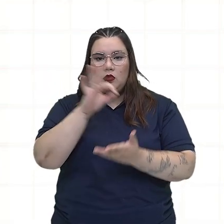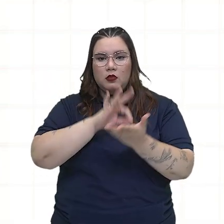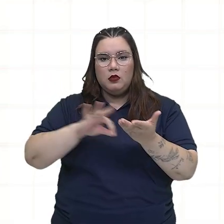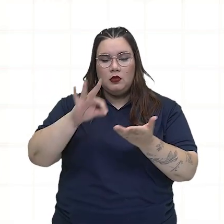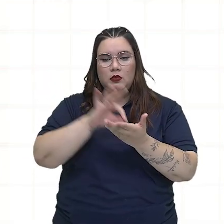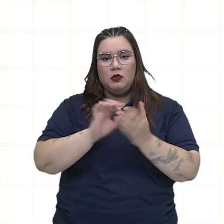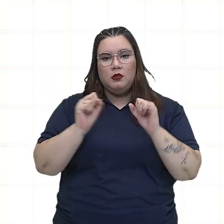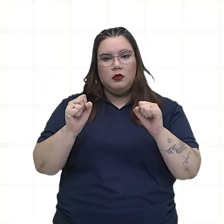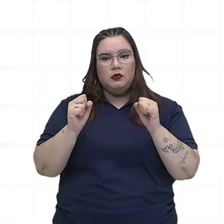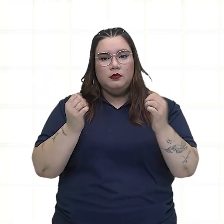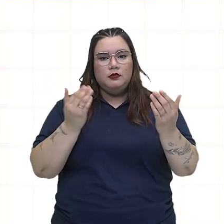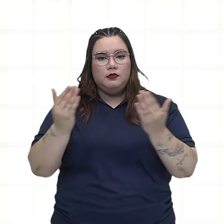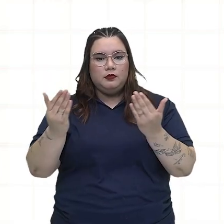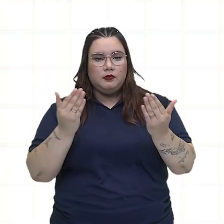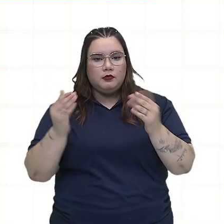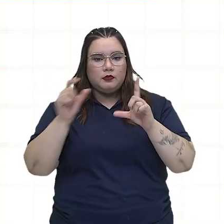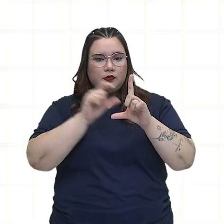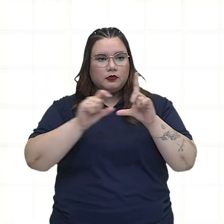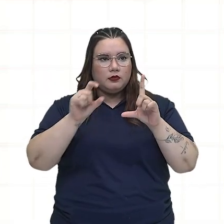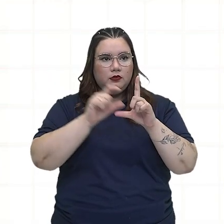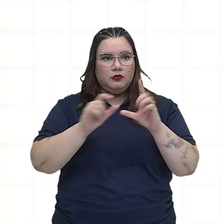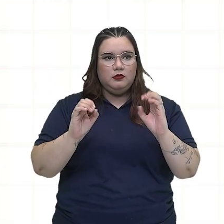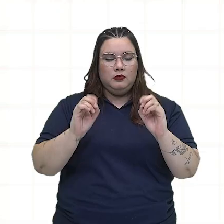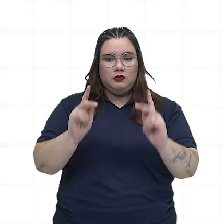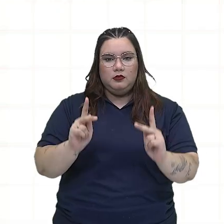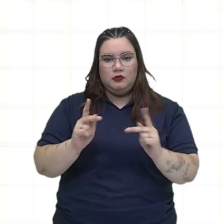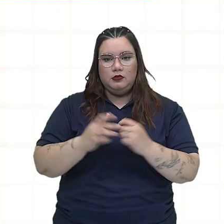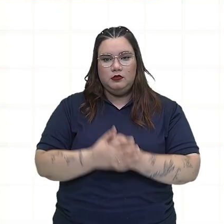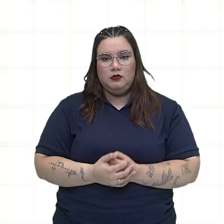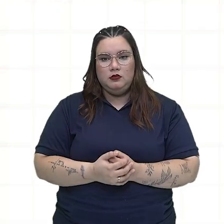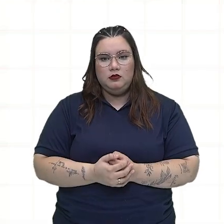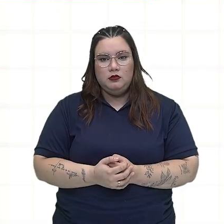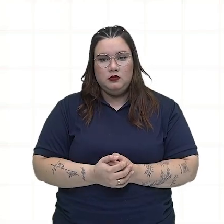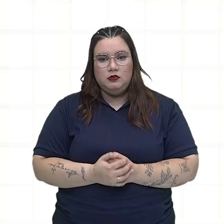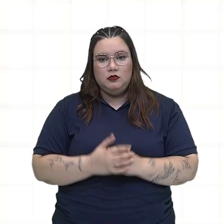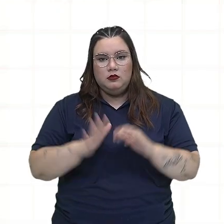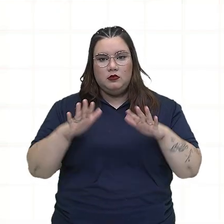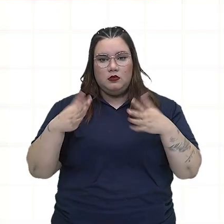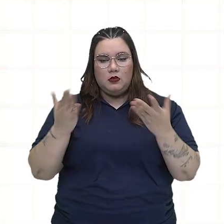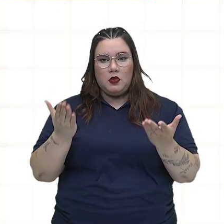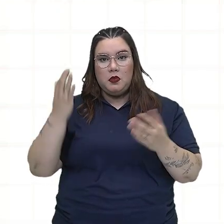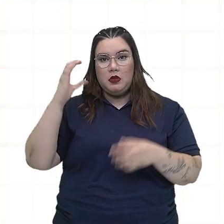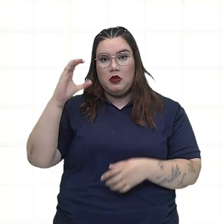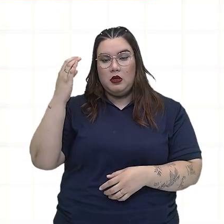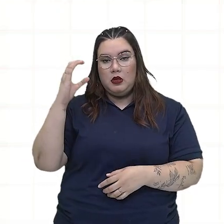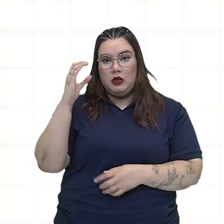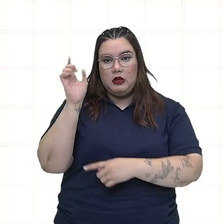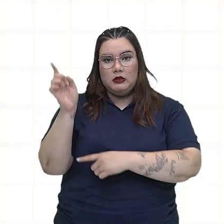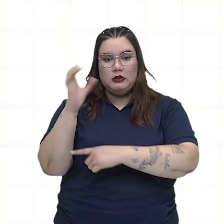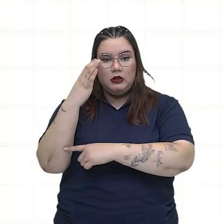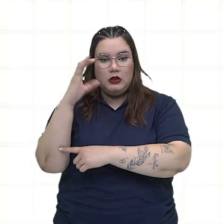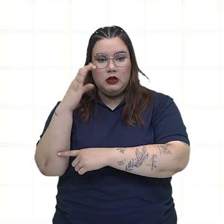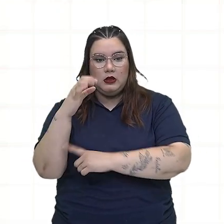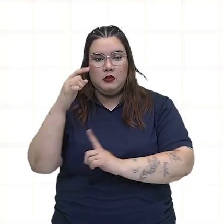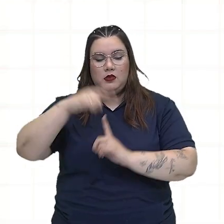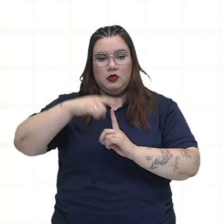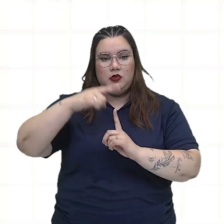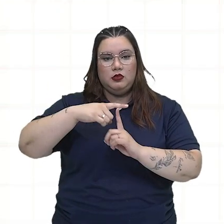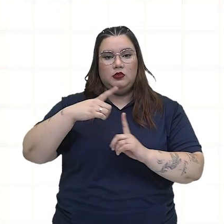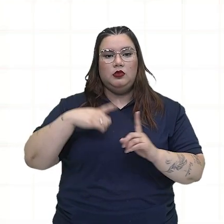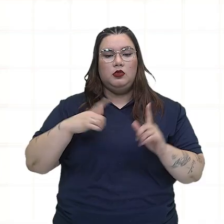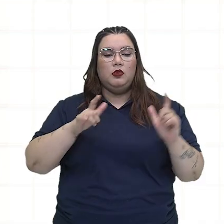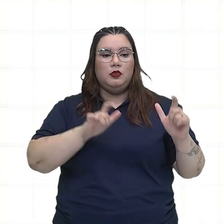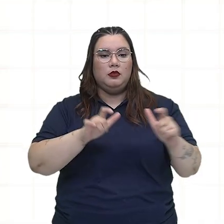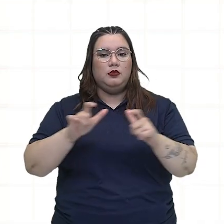cor no mapa, e a gente pode comparar com a nossa legenda. O clima tropical Brasil Central, ele ocorre